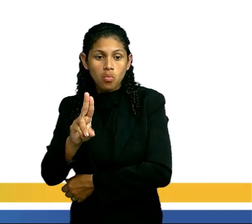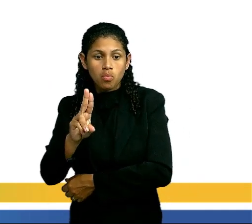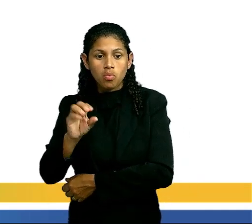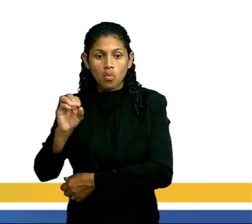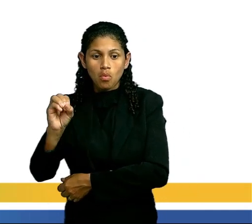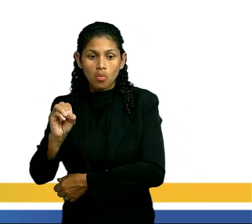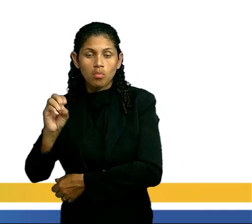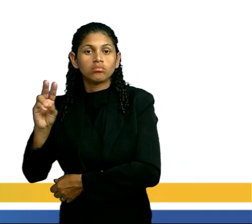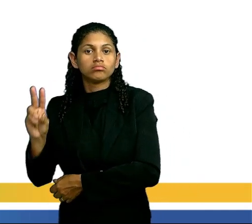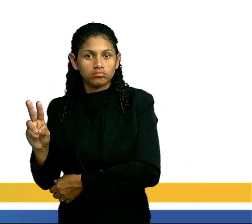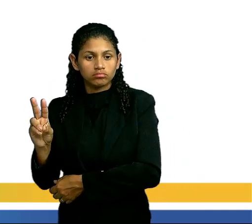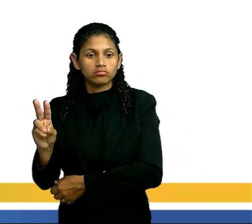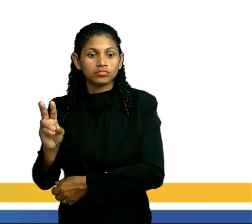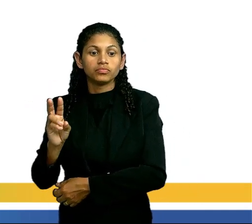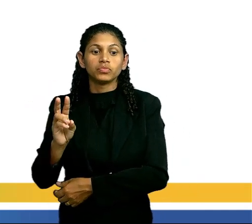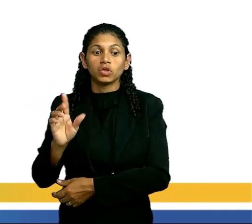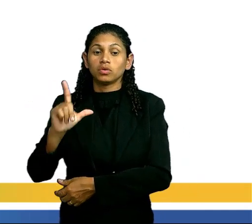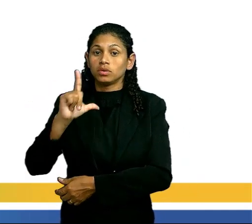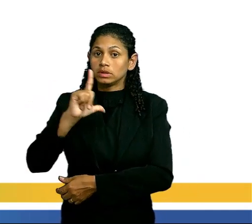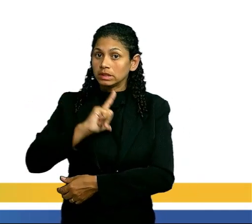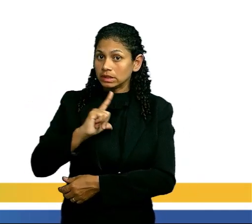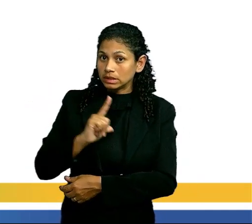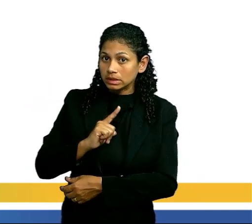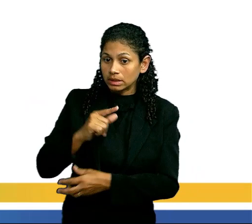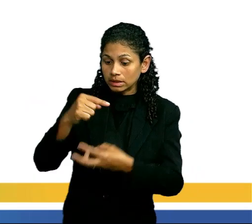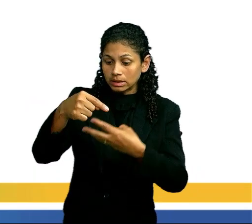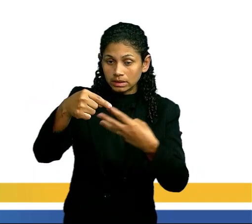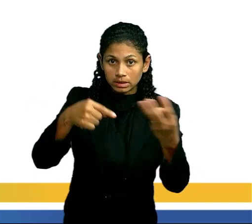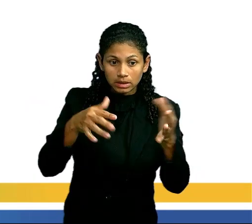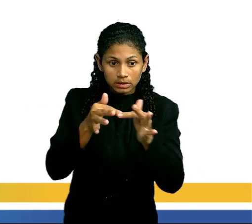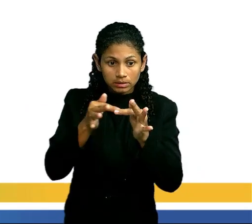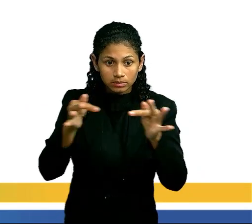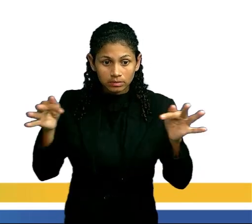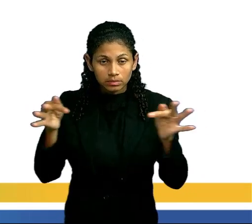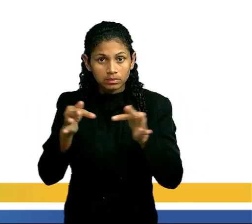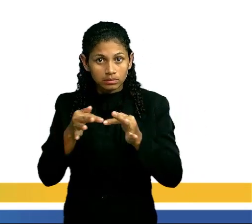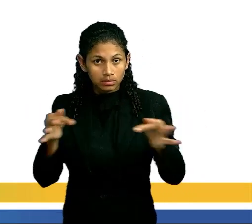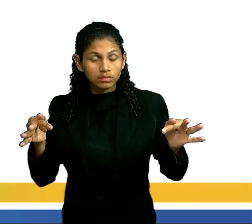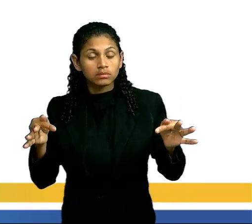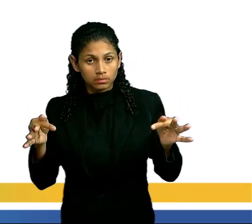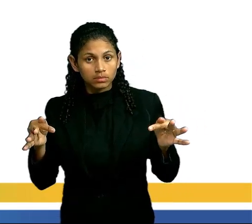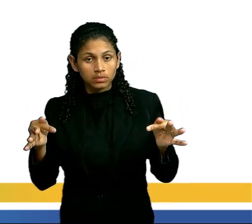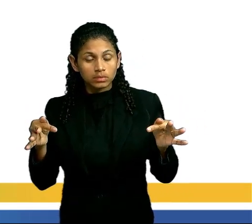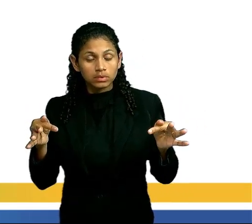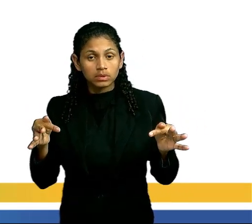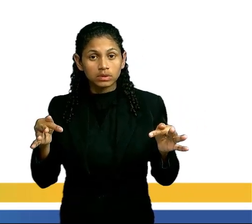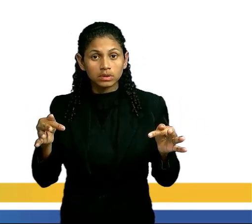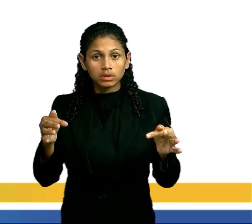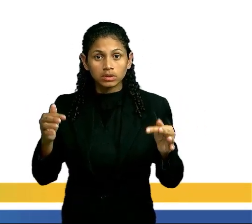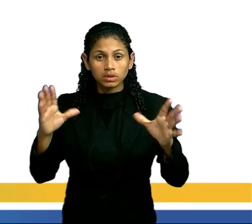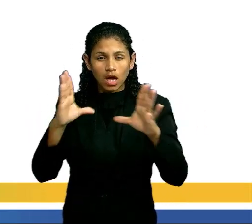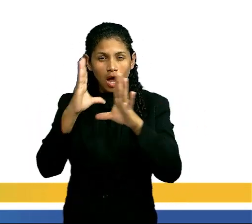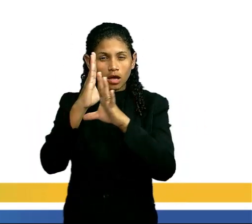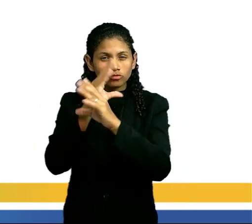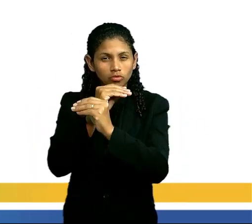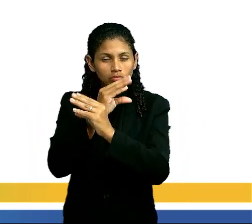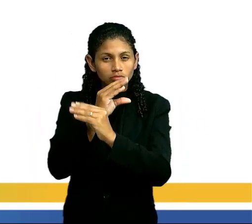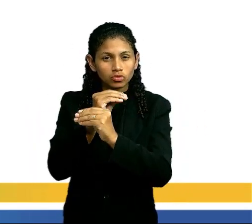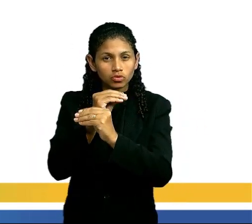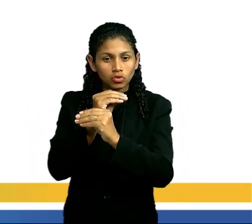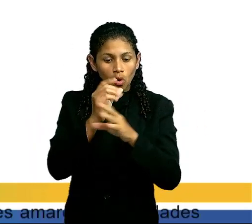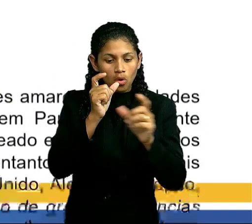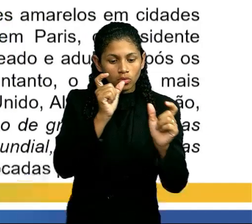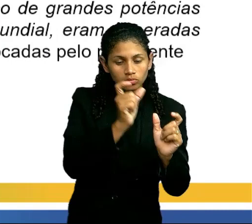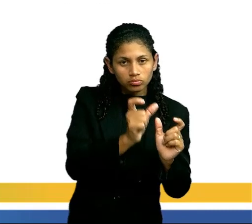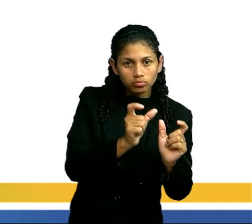as conjunções estiveram presentes nos dois lados do paralelo. Ok? Vamos agora para os exercícios. Temos